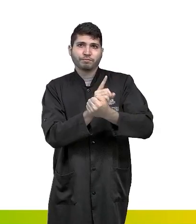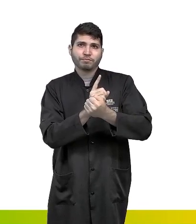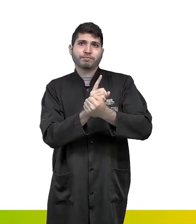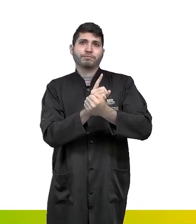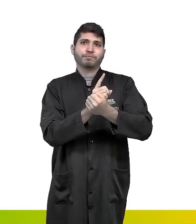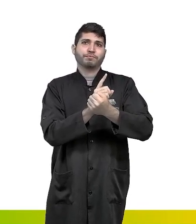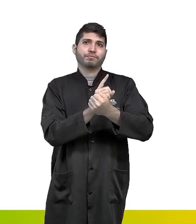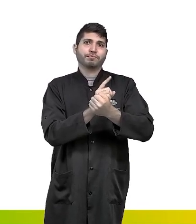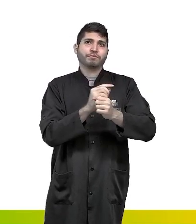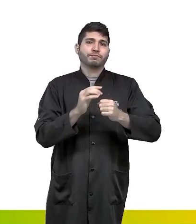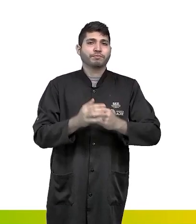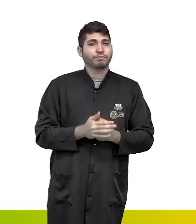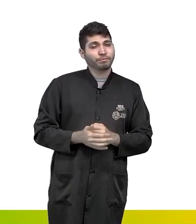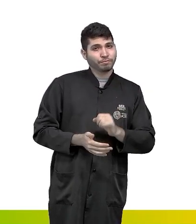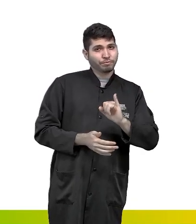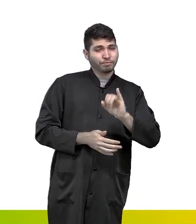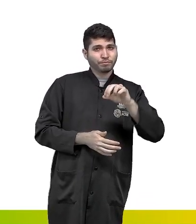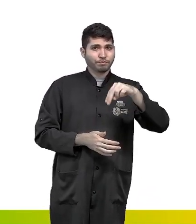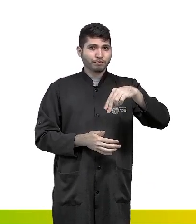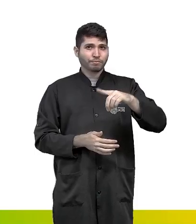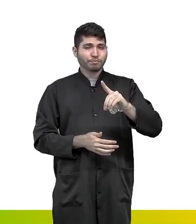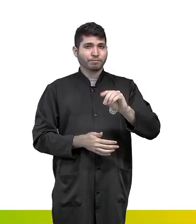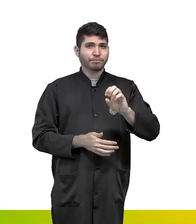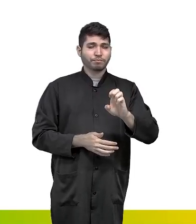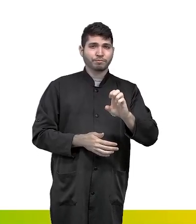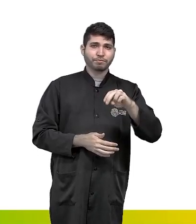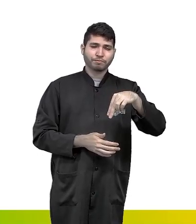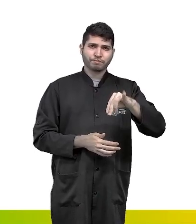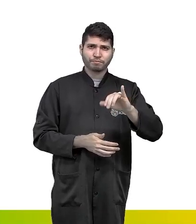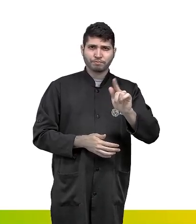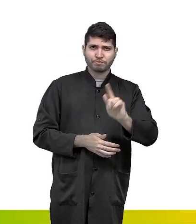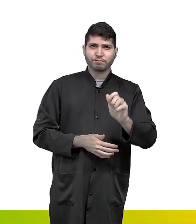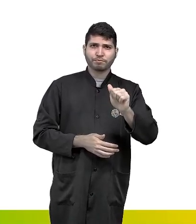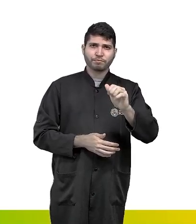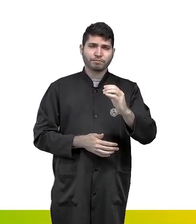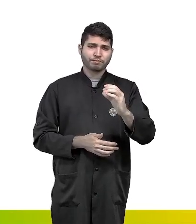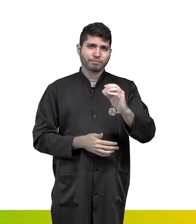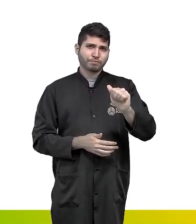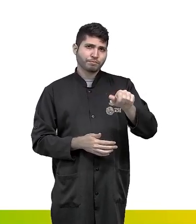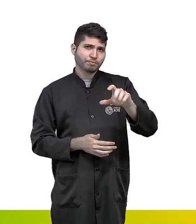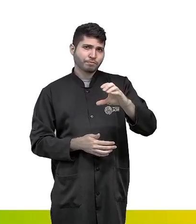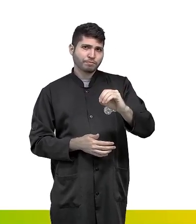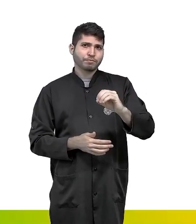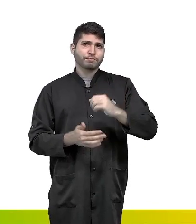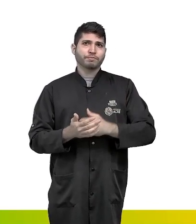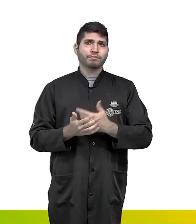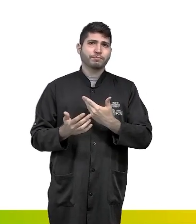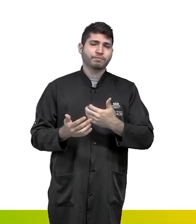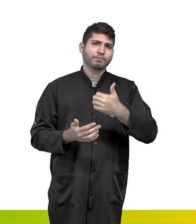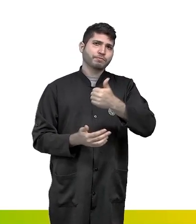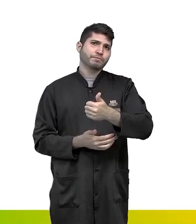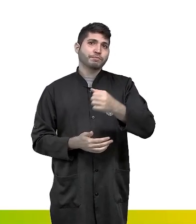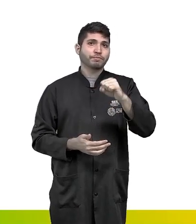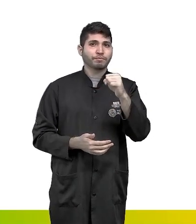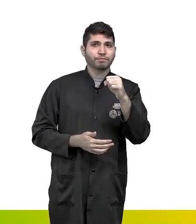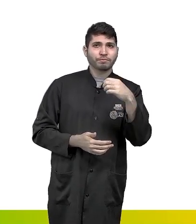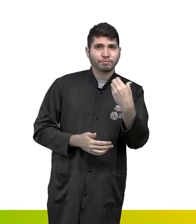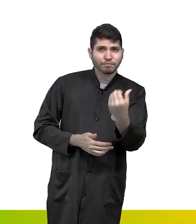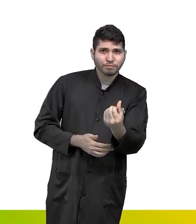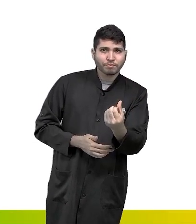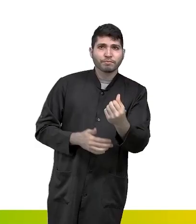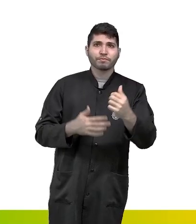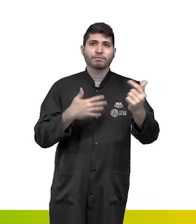é o artigo 184. O artigo 186 diz o seguinte: a função social é cumprida